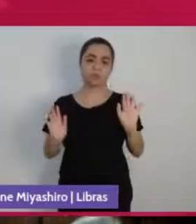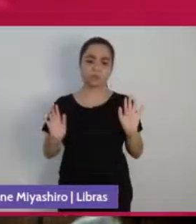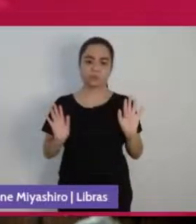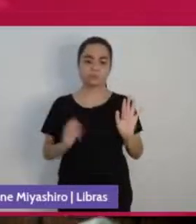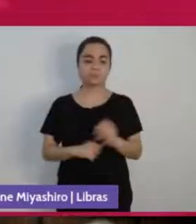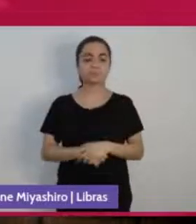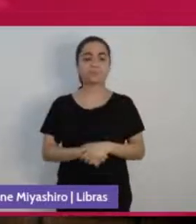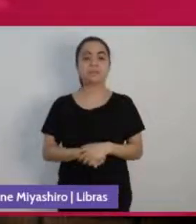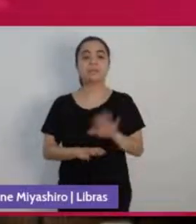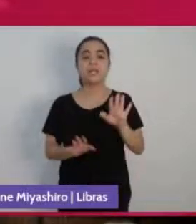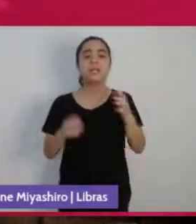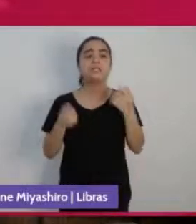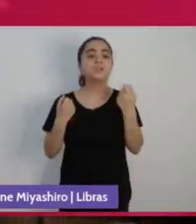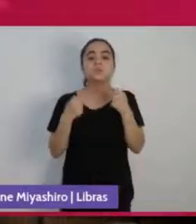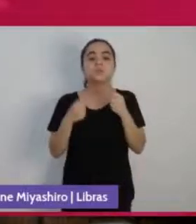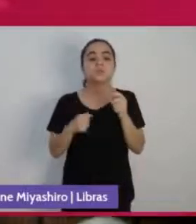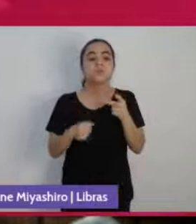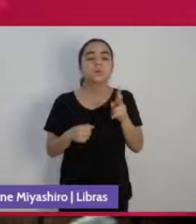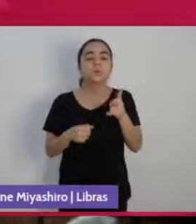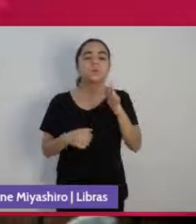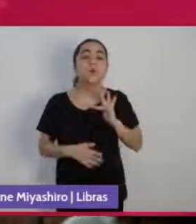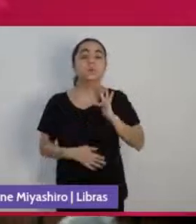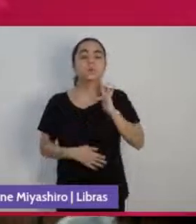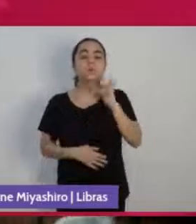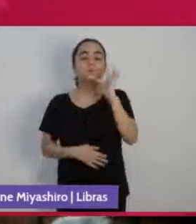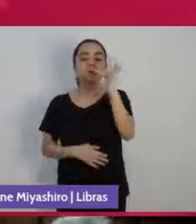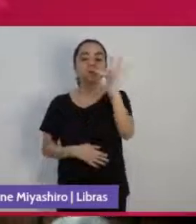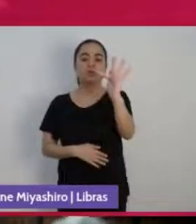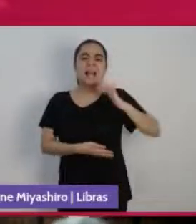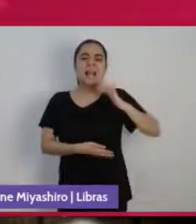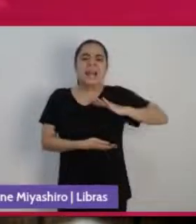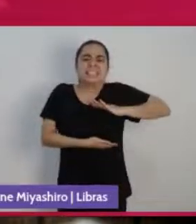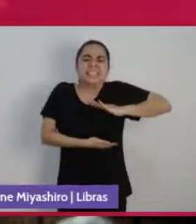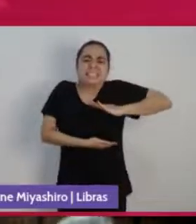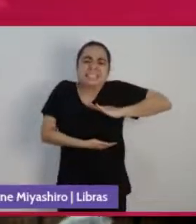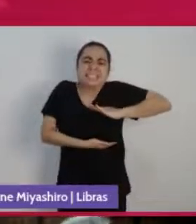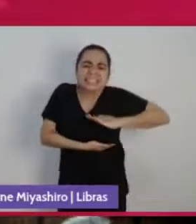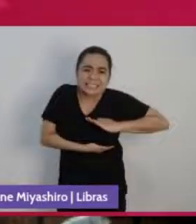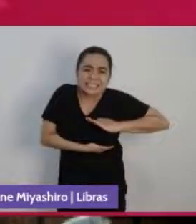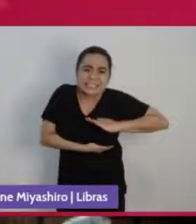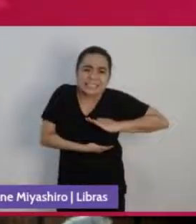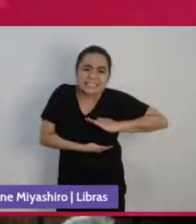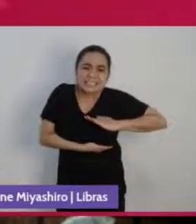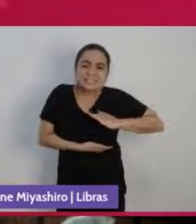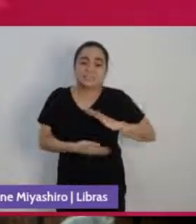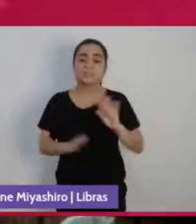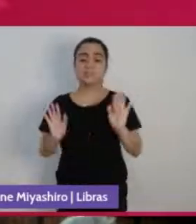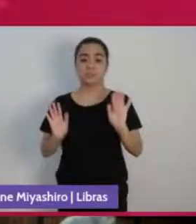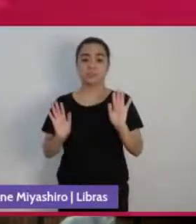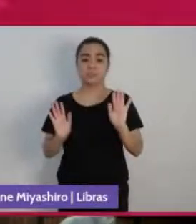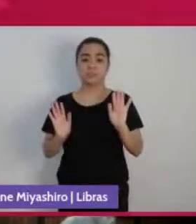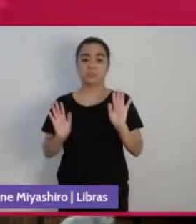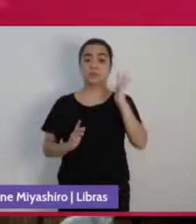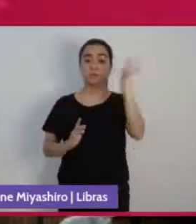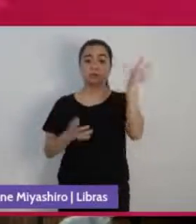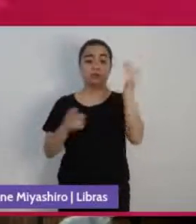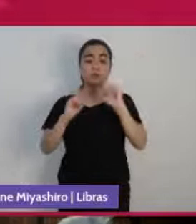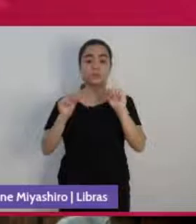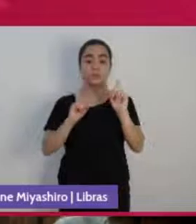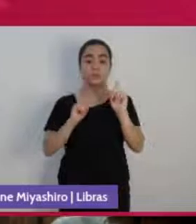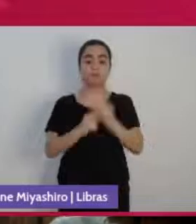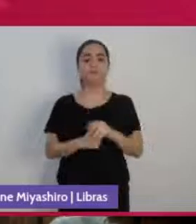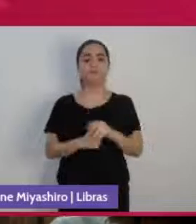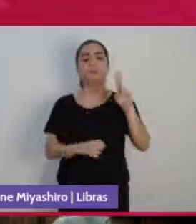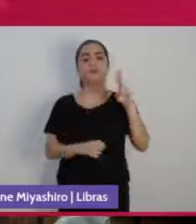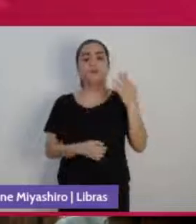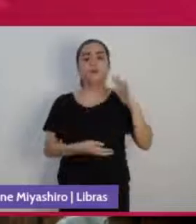não vou precisar, no futuro, apertar tanto a mama. Outras funções da compressão: reduzir